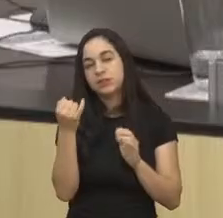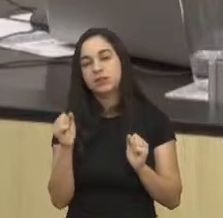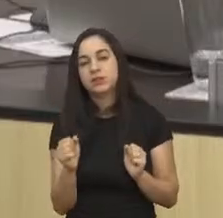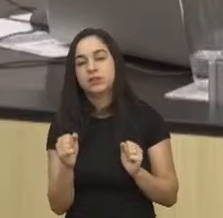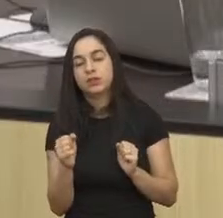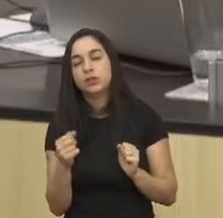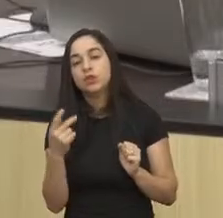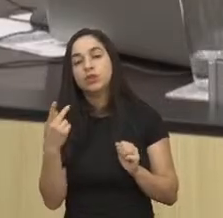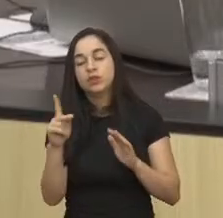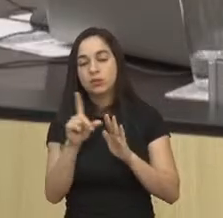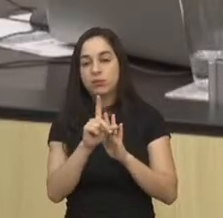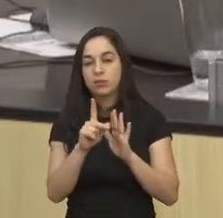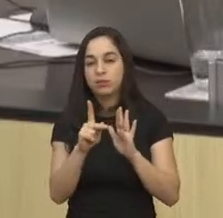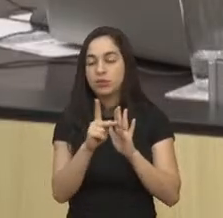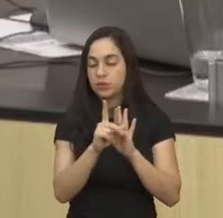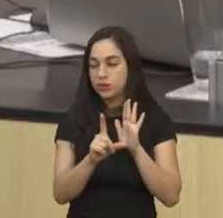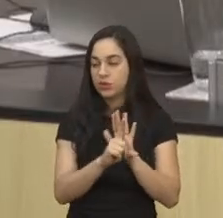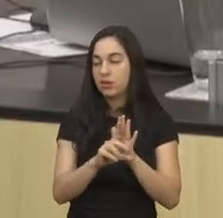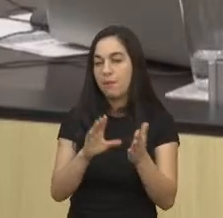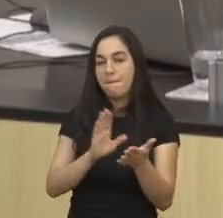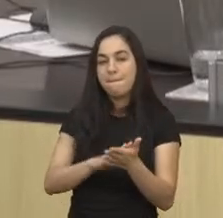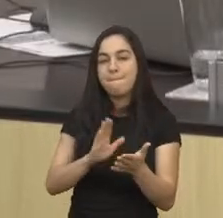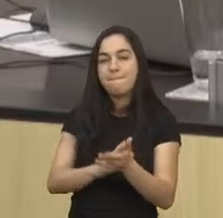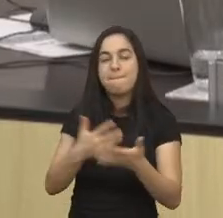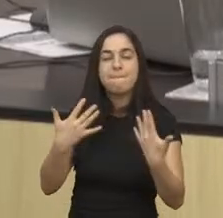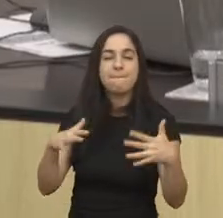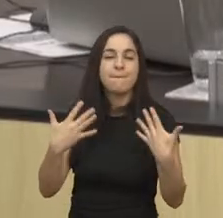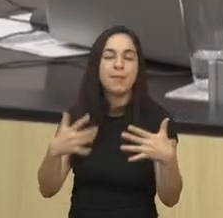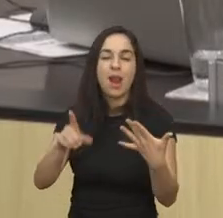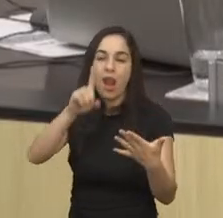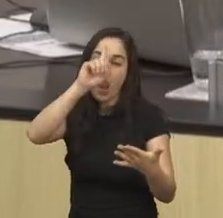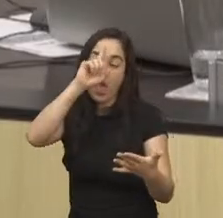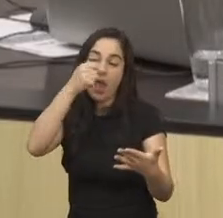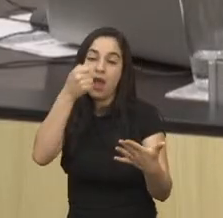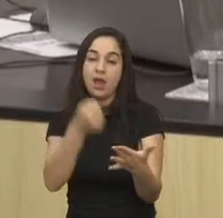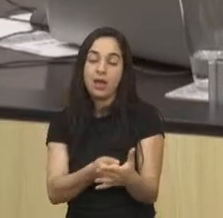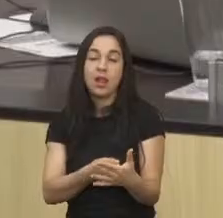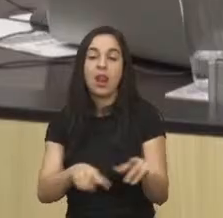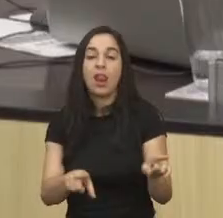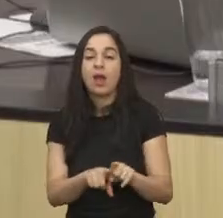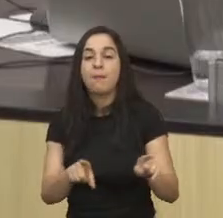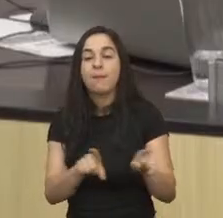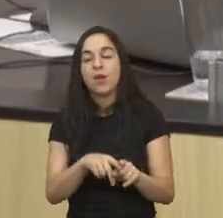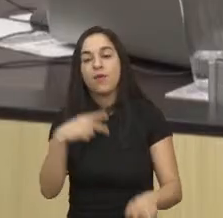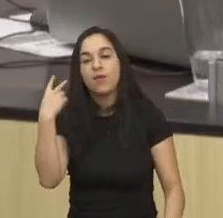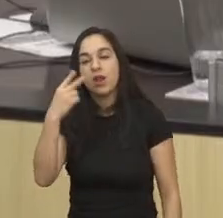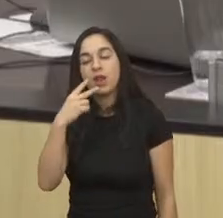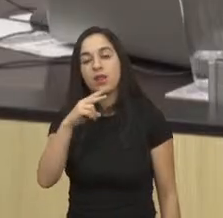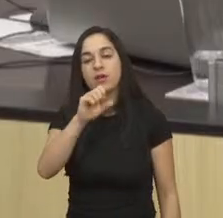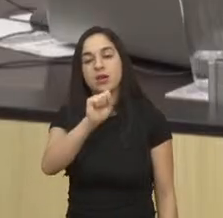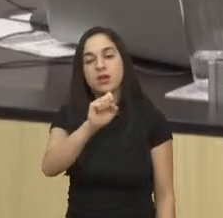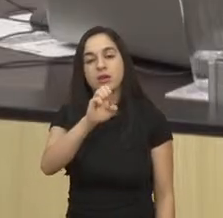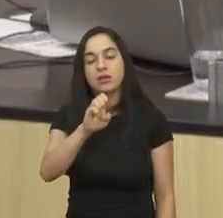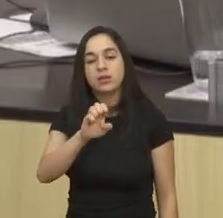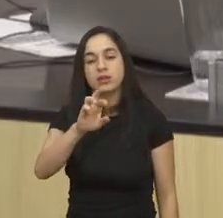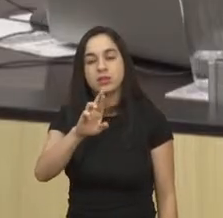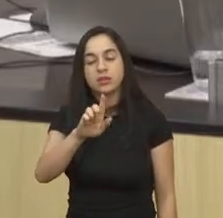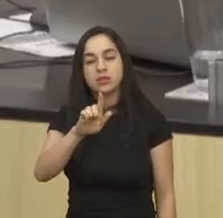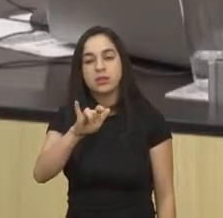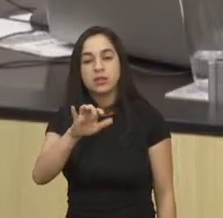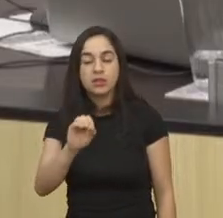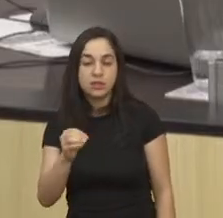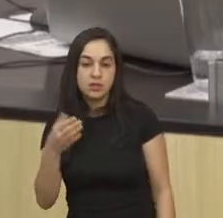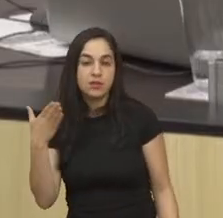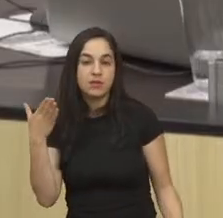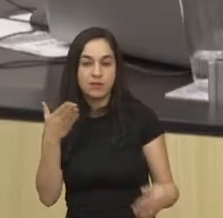seu projeto, e parabenizá-lo por essa iniciativa, e também ao vereador Sérgio Camargo, que aqui está, que foi o nosso pioneiro